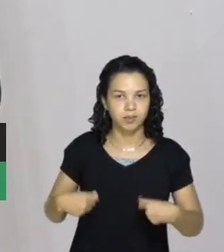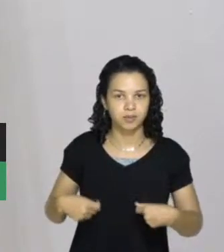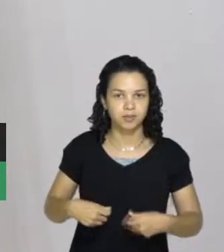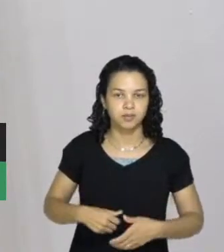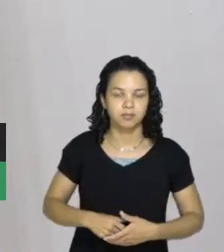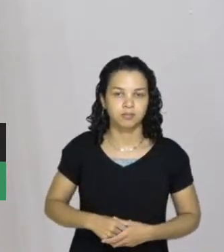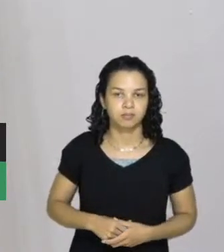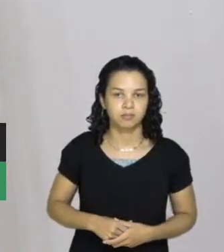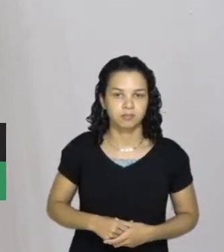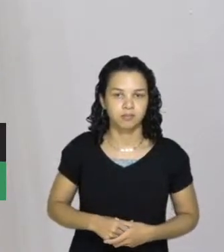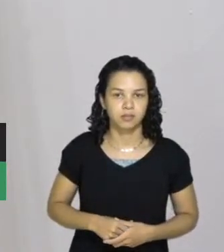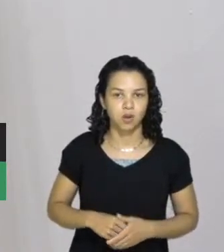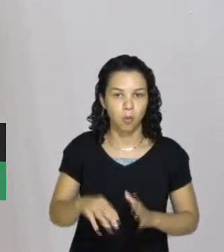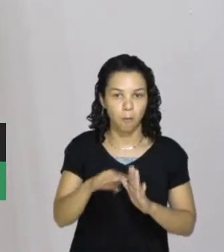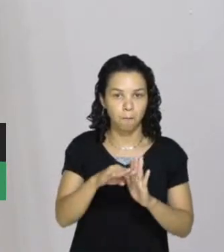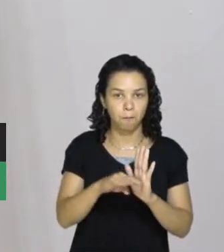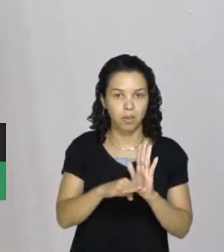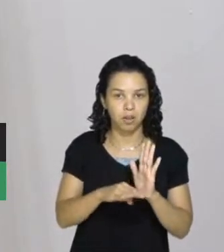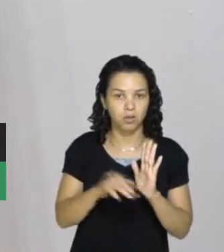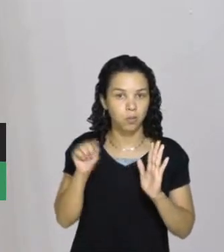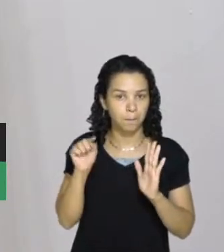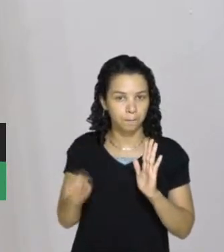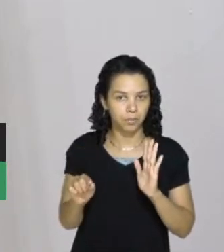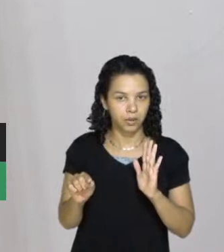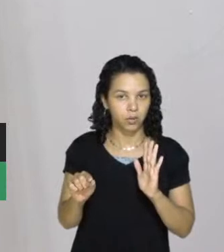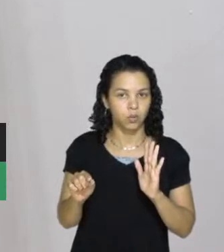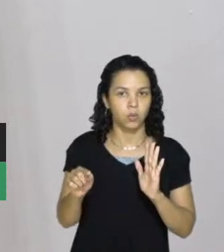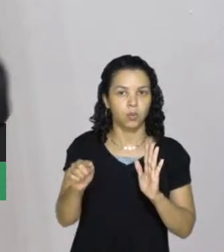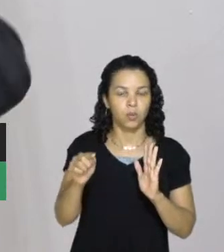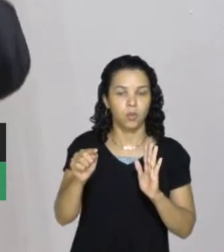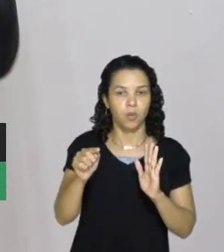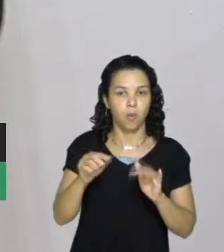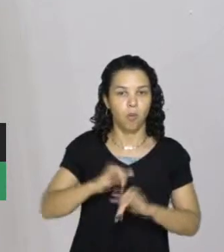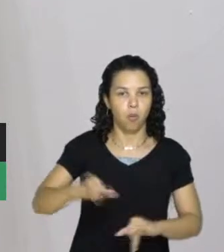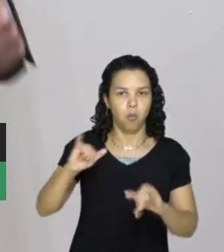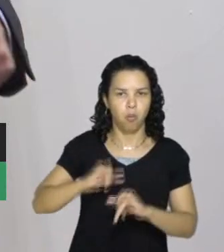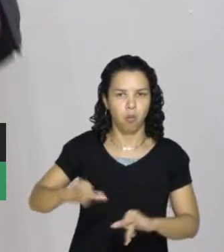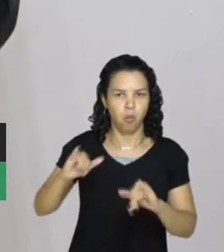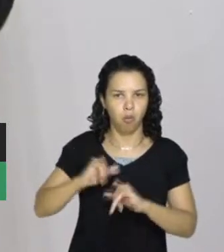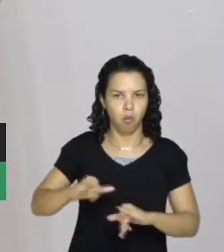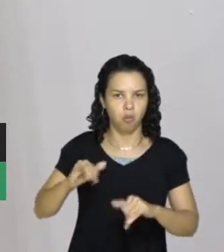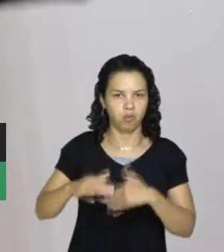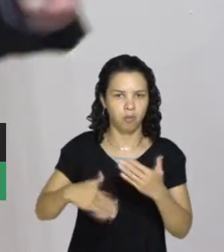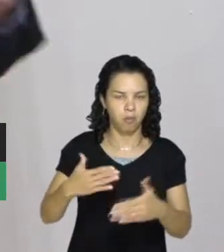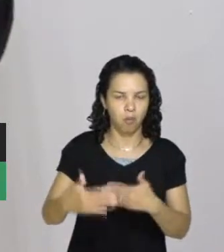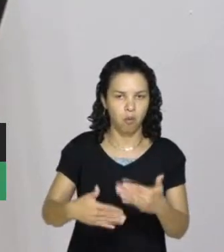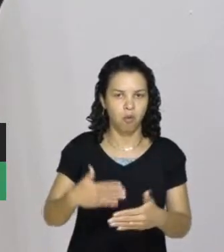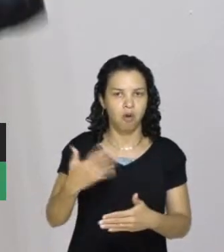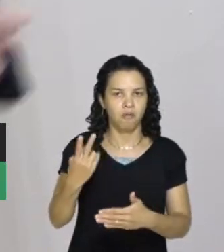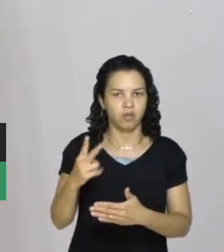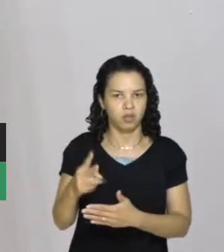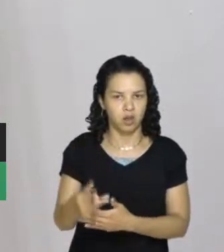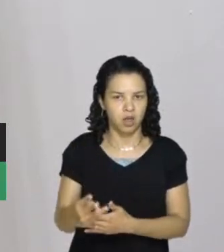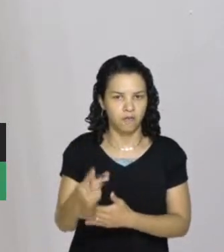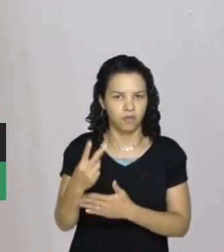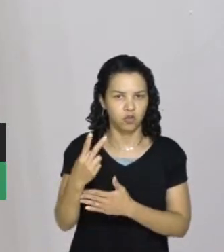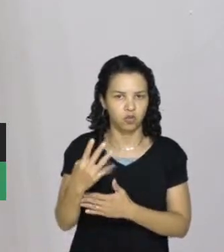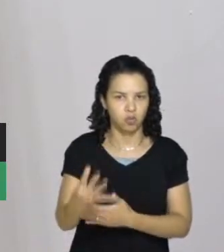humil que tanto foi divulgado, tanto foi falado, virou em plano 23, 24, 25,